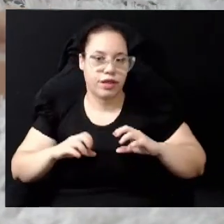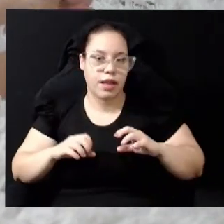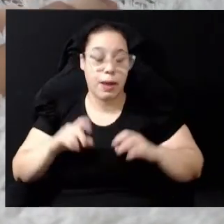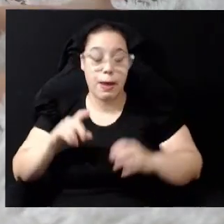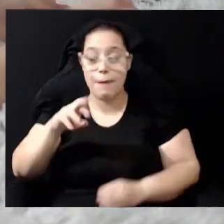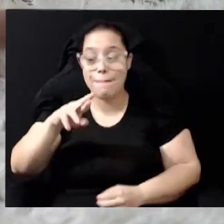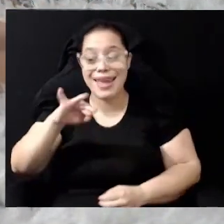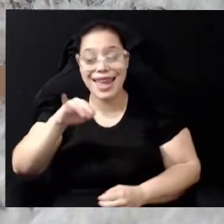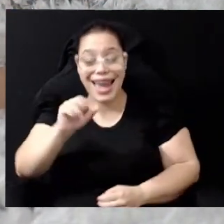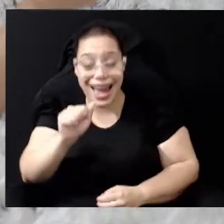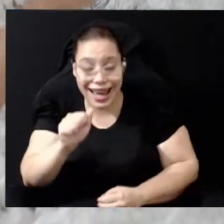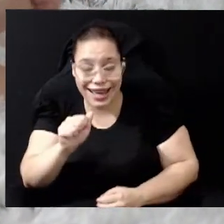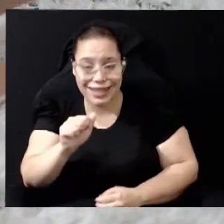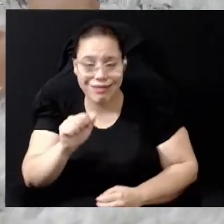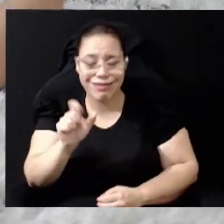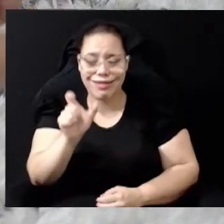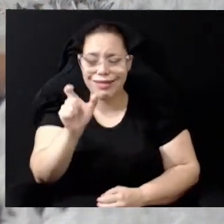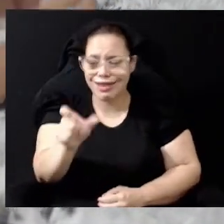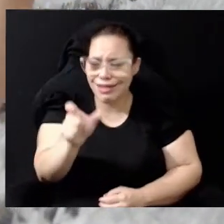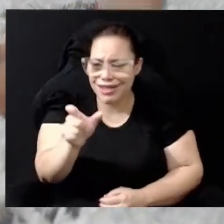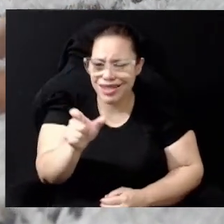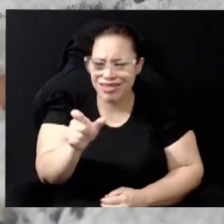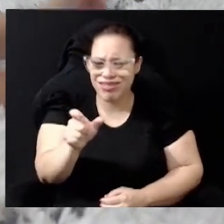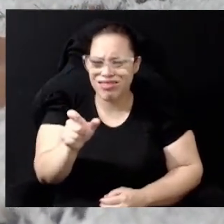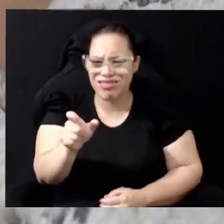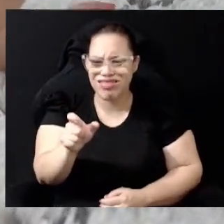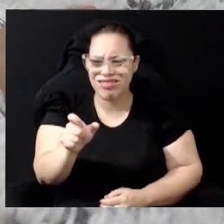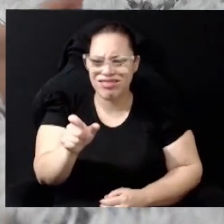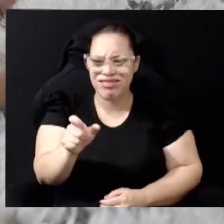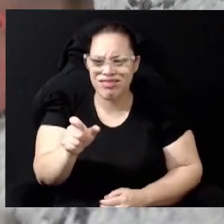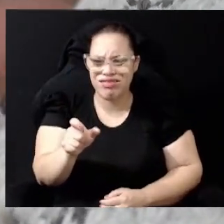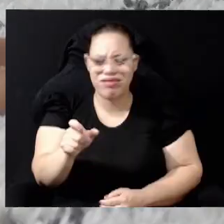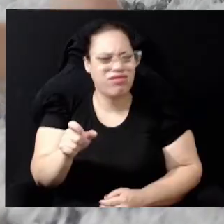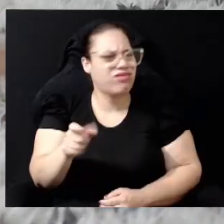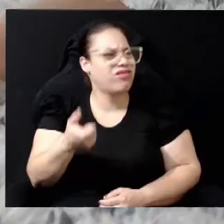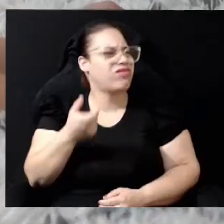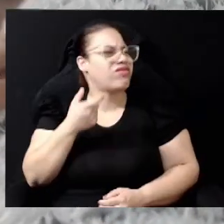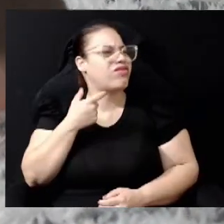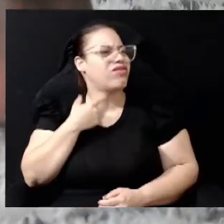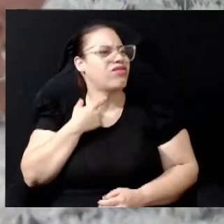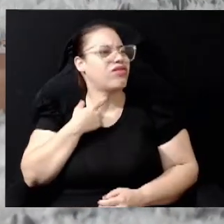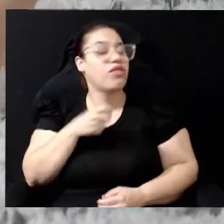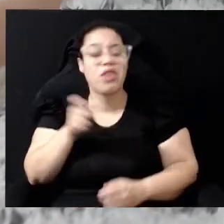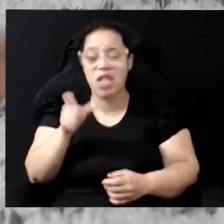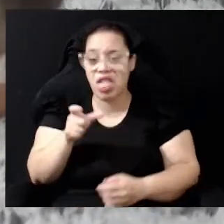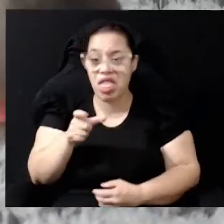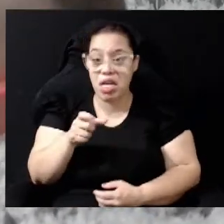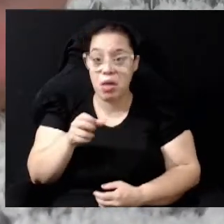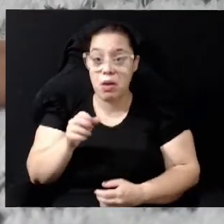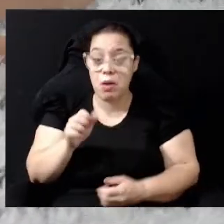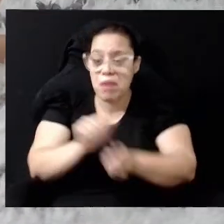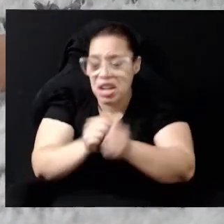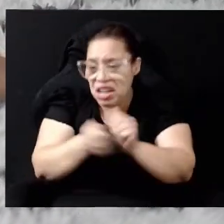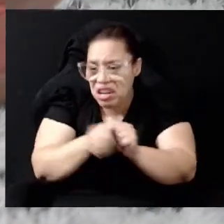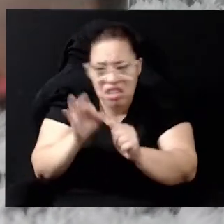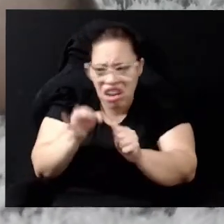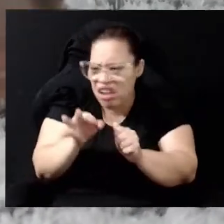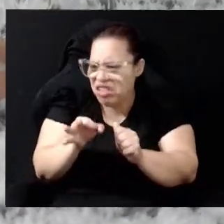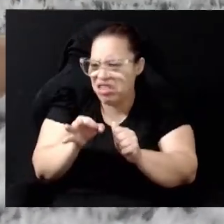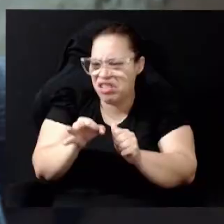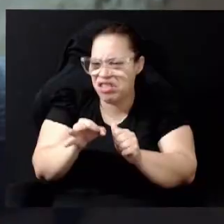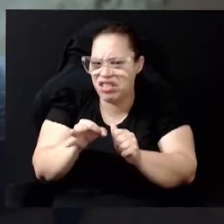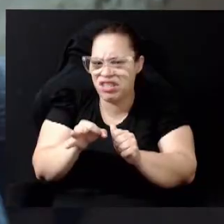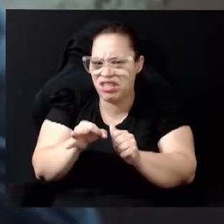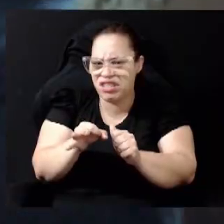é uma palavra que muitas vezes as pessoas acham assim, poxa, birra, será que é a palavra mais apropriada? Ela